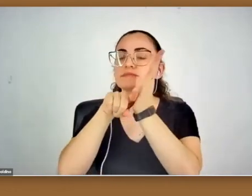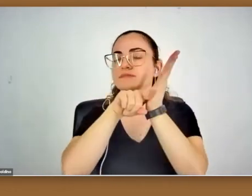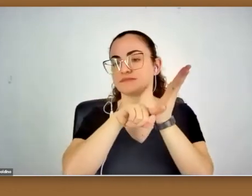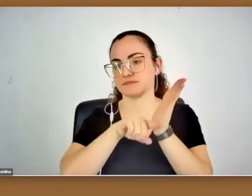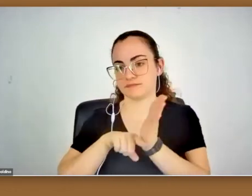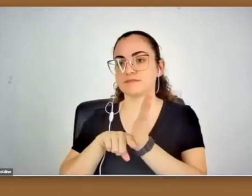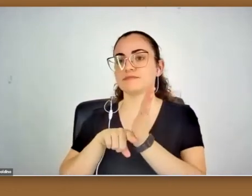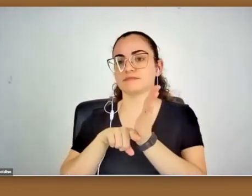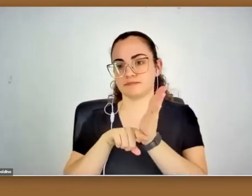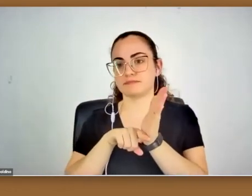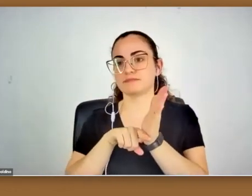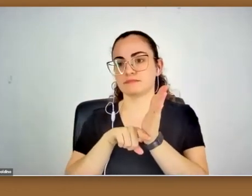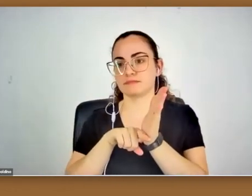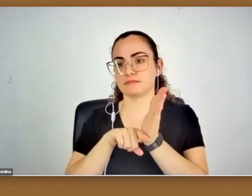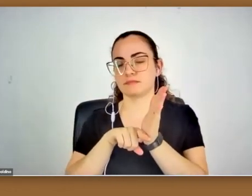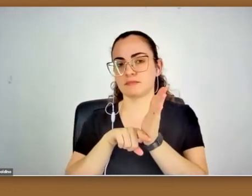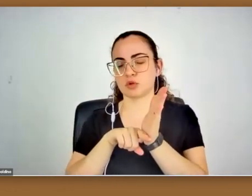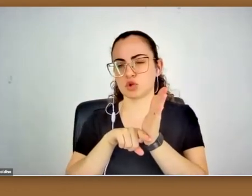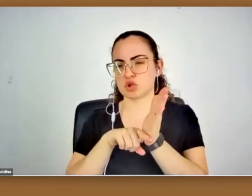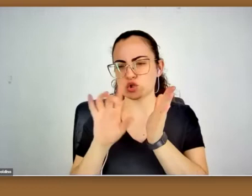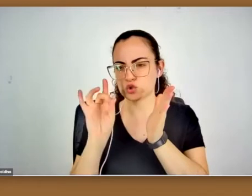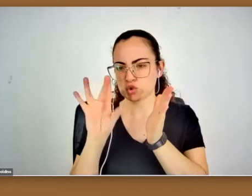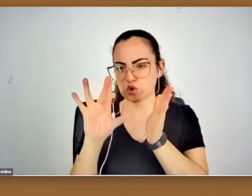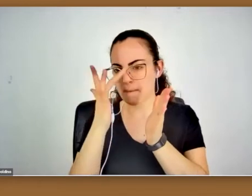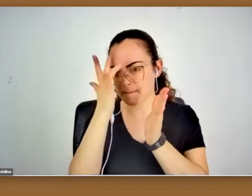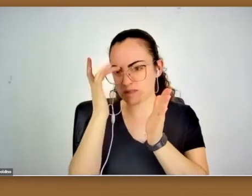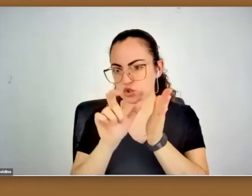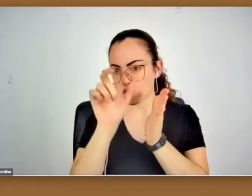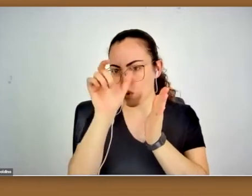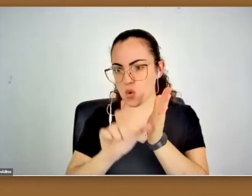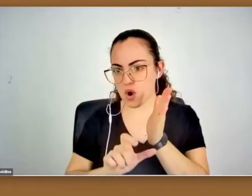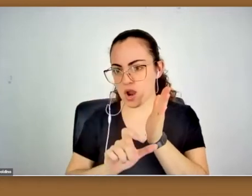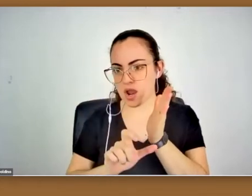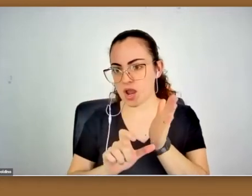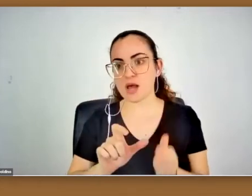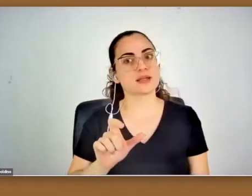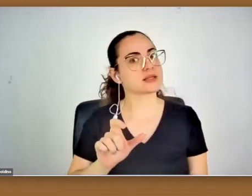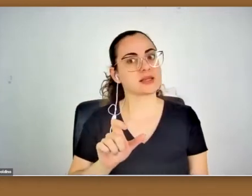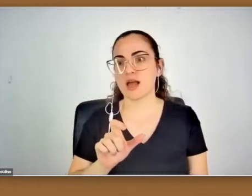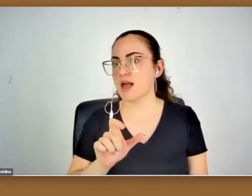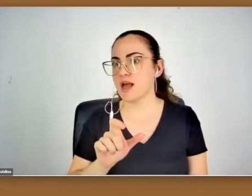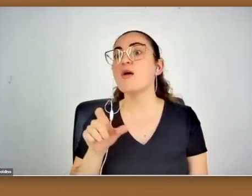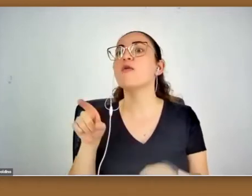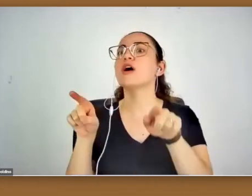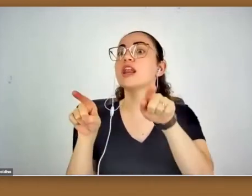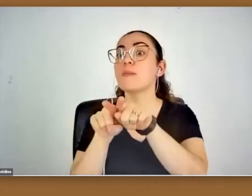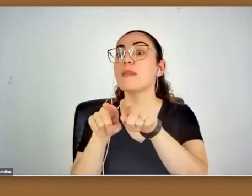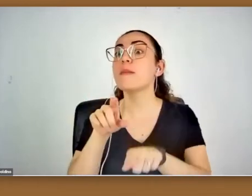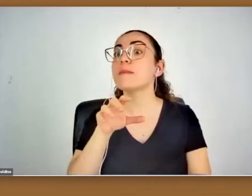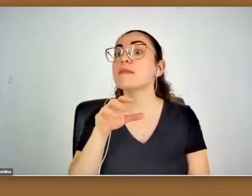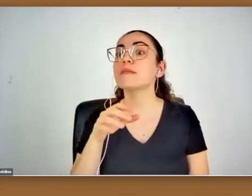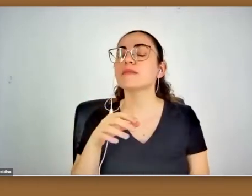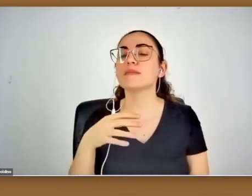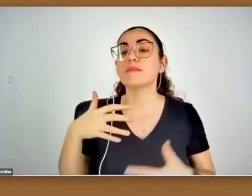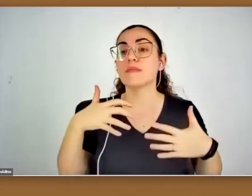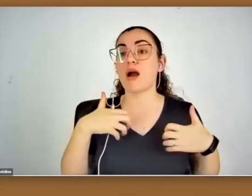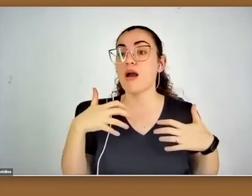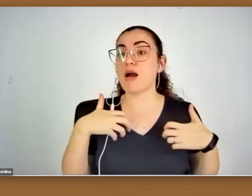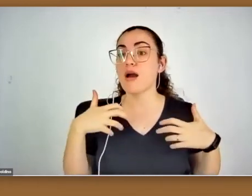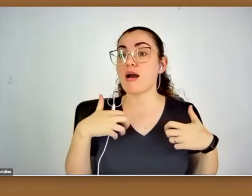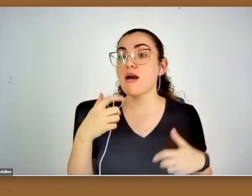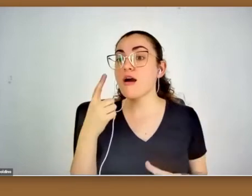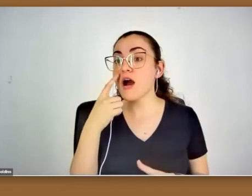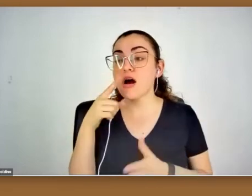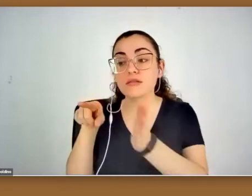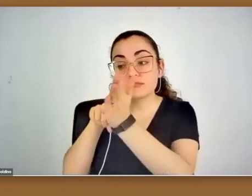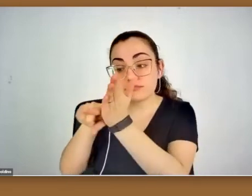esses casos em primatas não humanos, né, os macaquinhos, que aqui a gente em Minas ainda está tendo muito, né, lá no Rio Grande